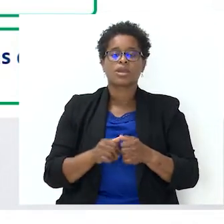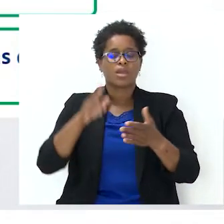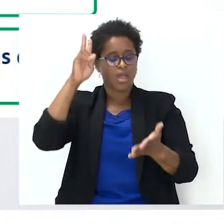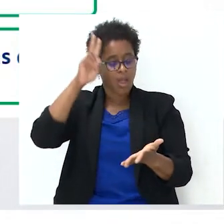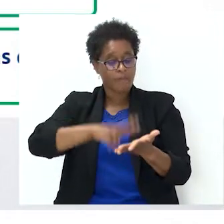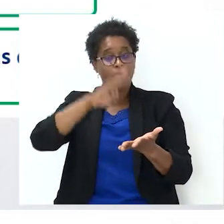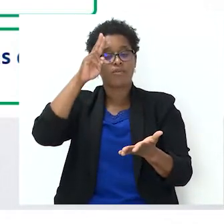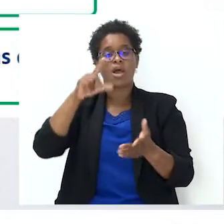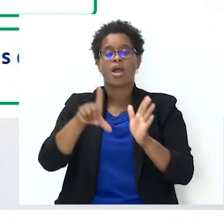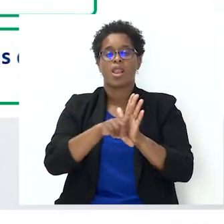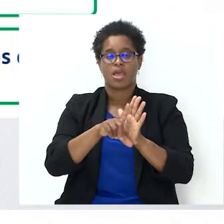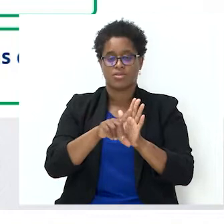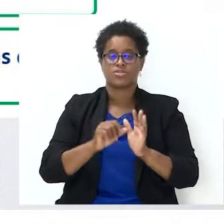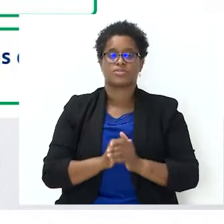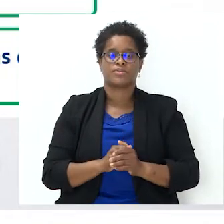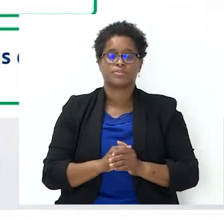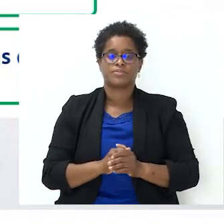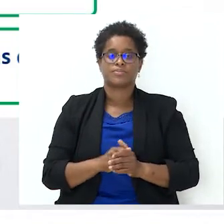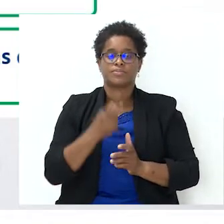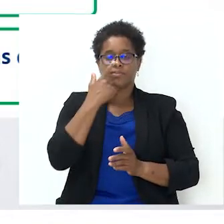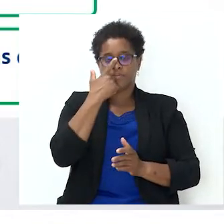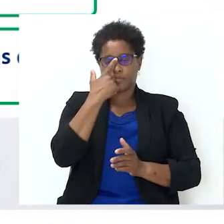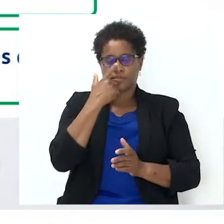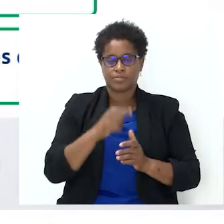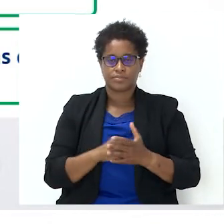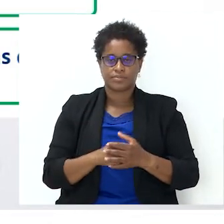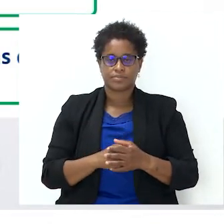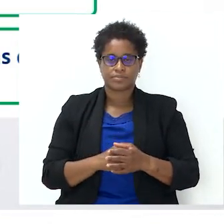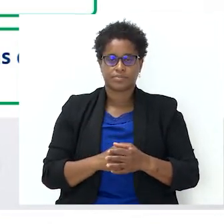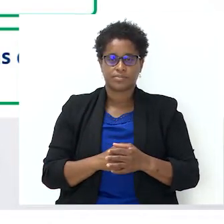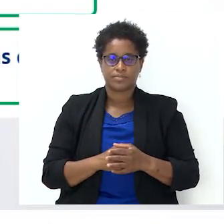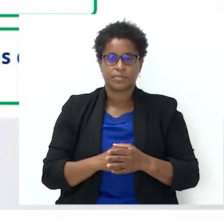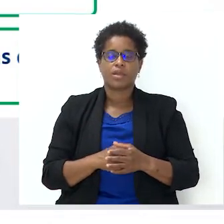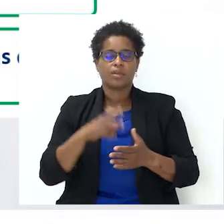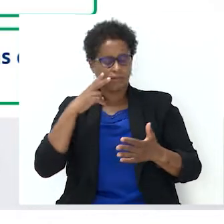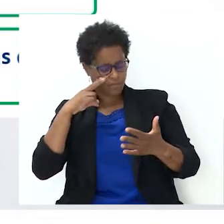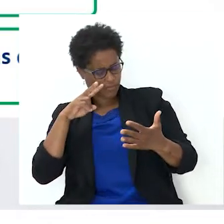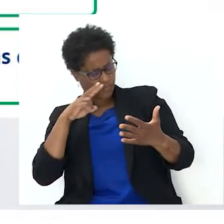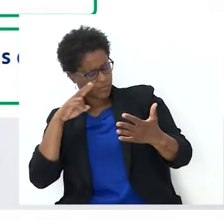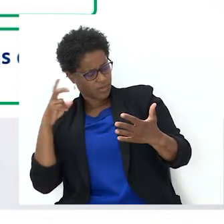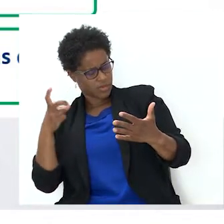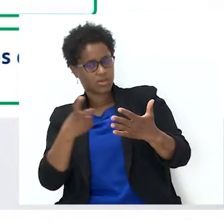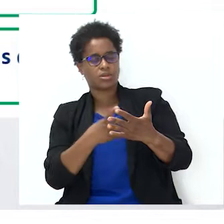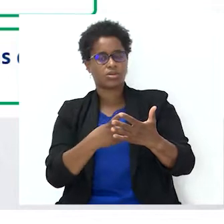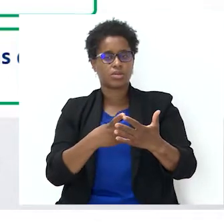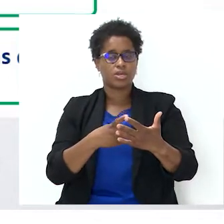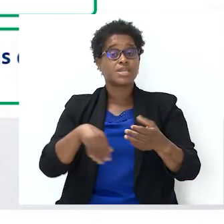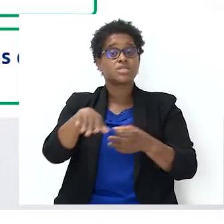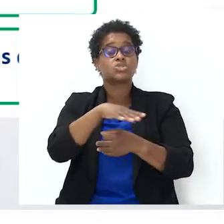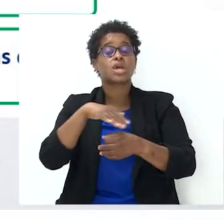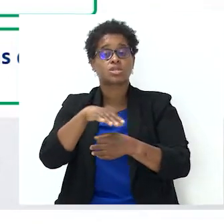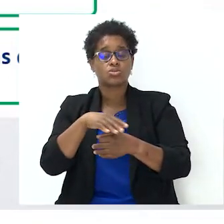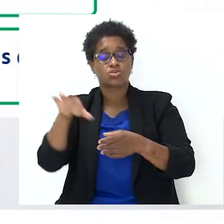aprovar as leis. Não é? fiscalizar os atos